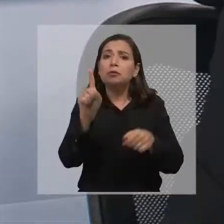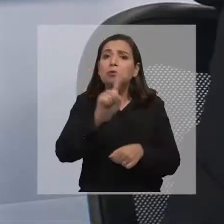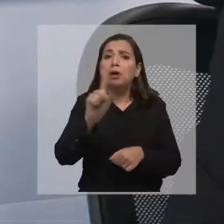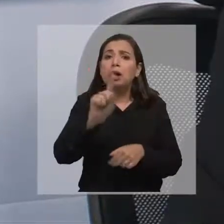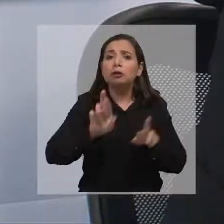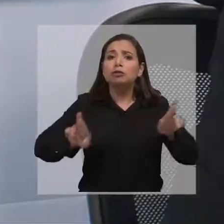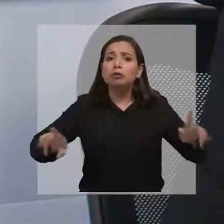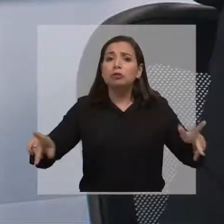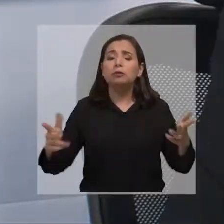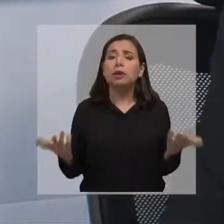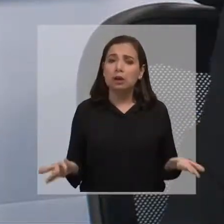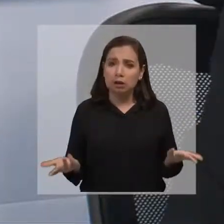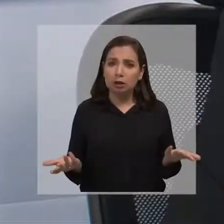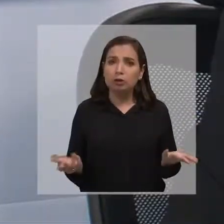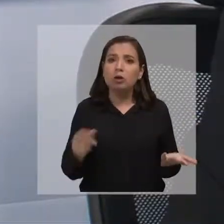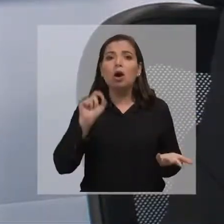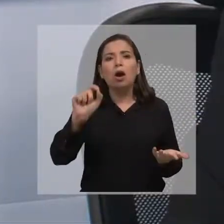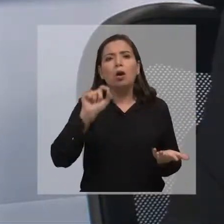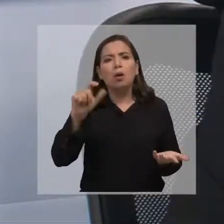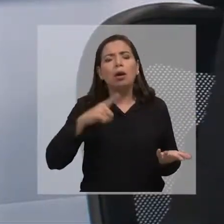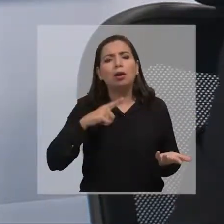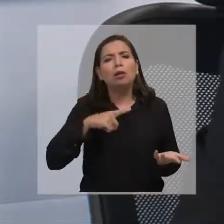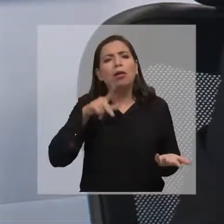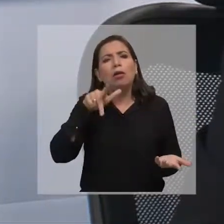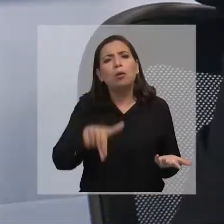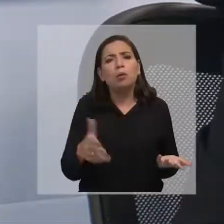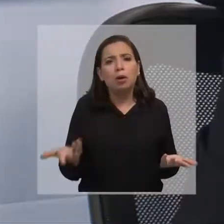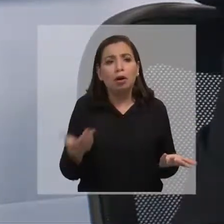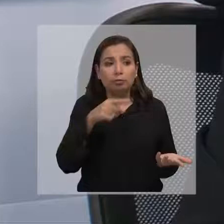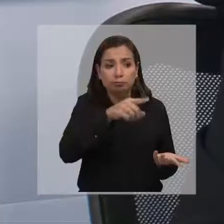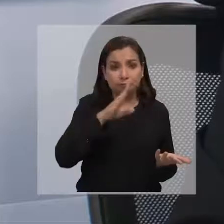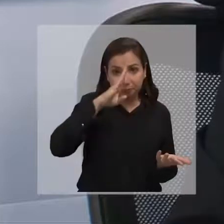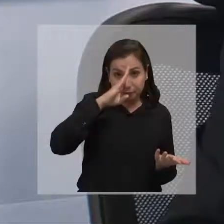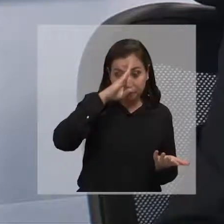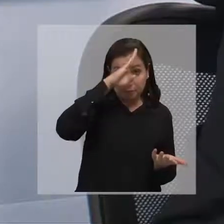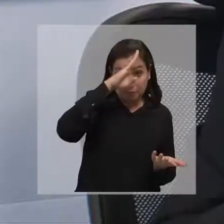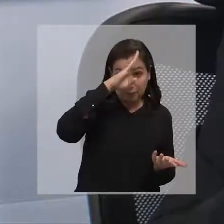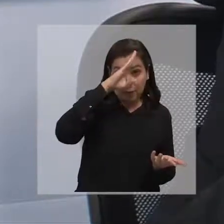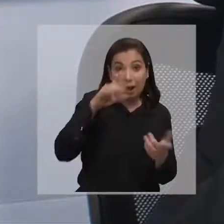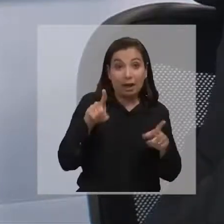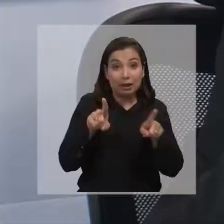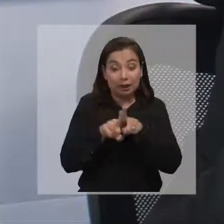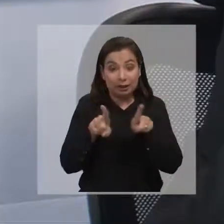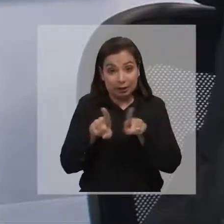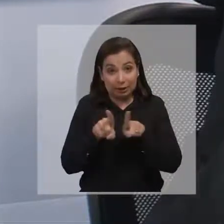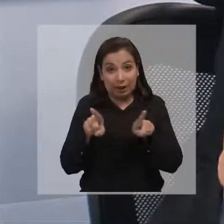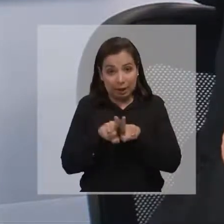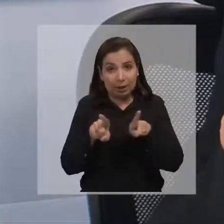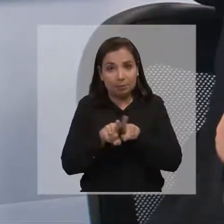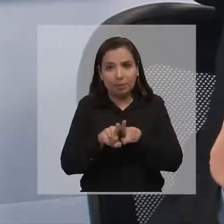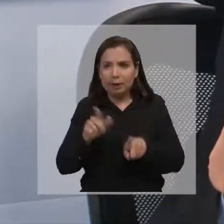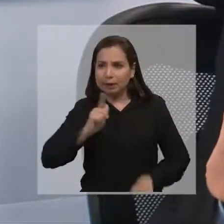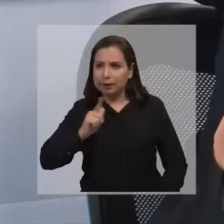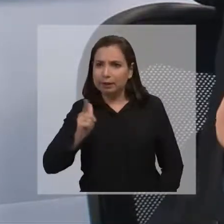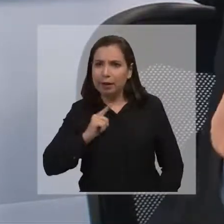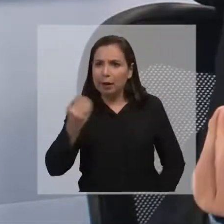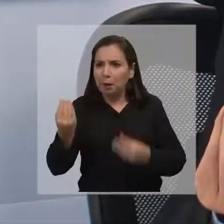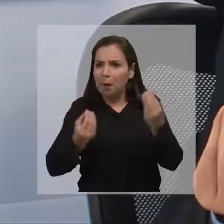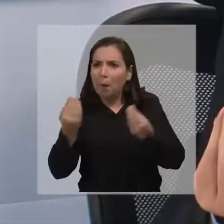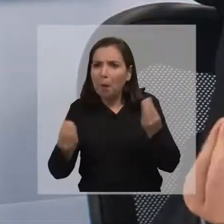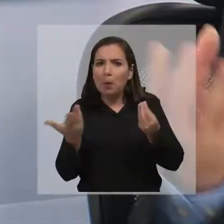em alguns aspectos, essa briga de Jair Messias Bolsonaro com os principais veículos de